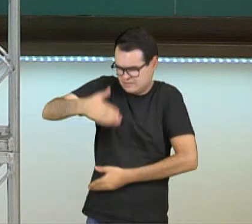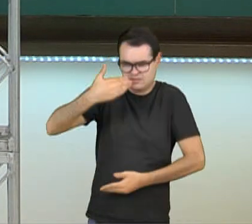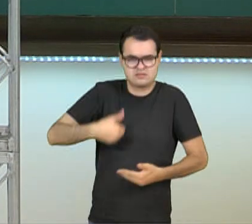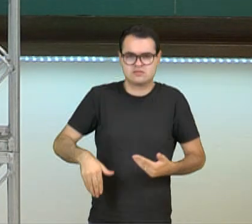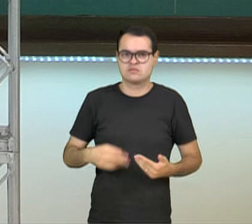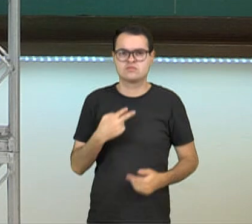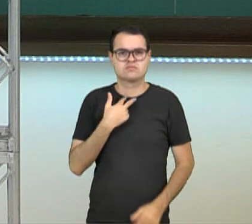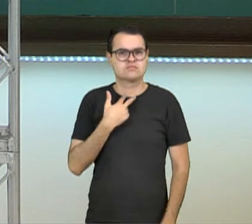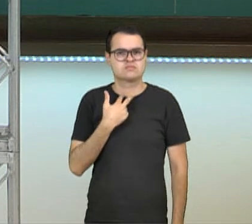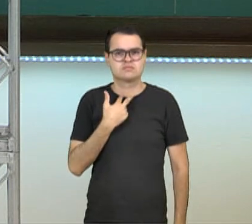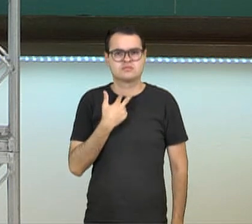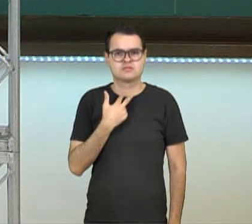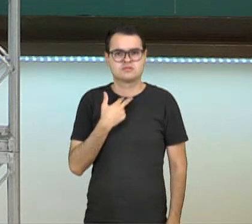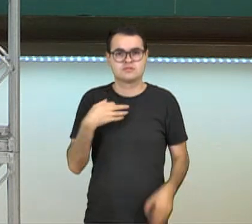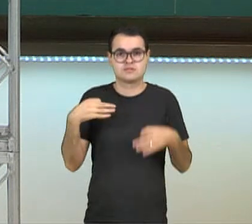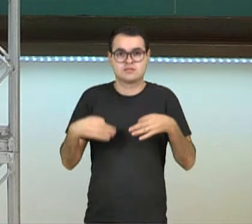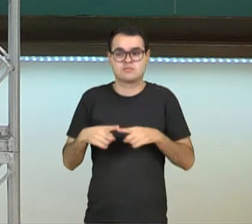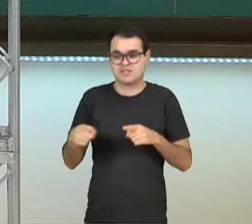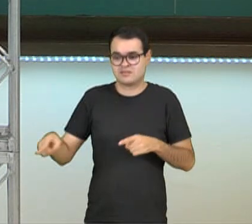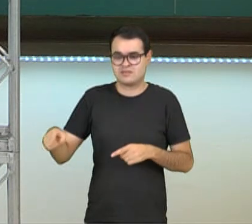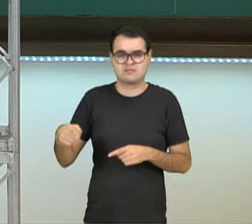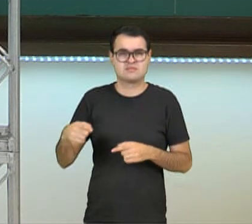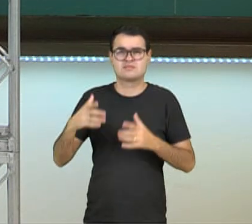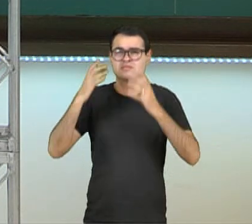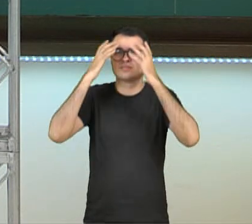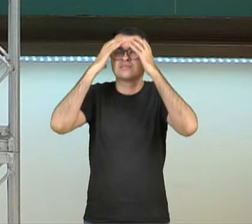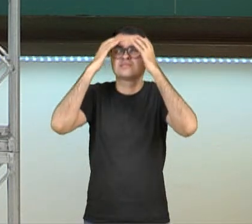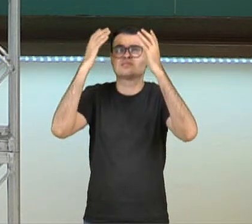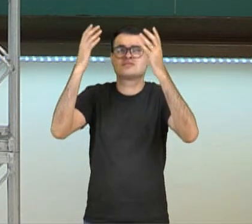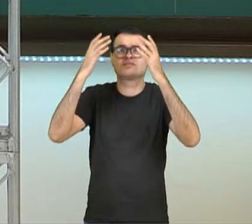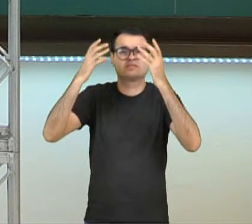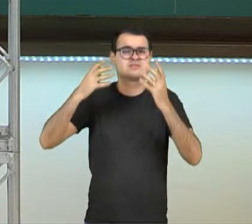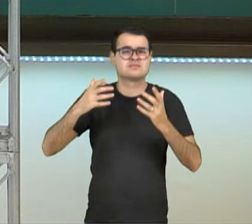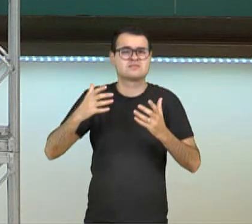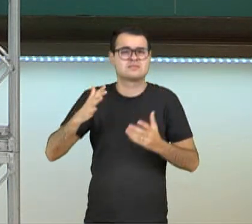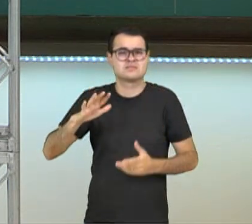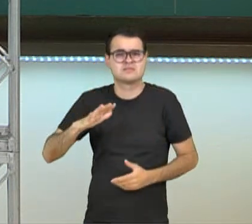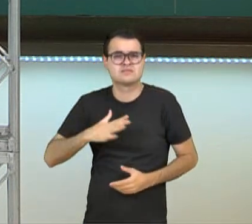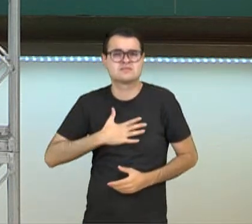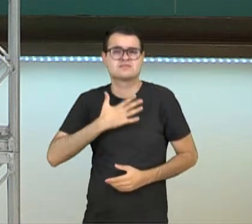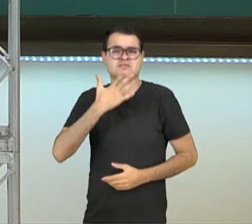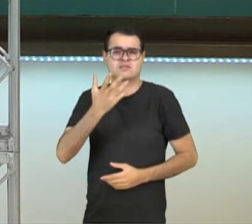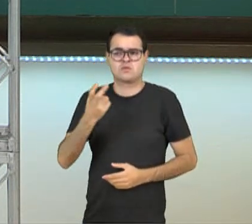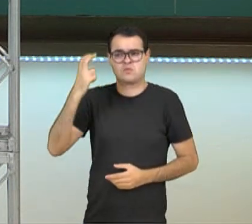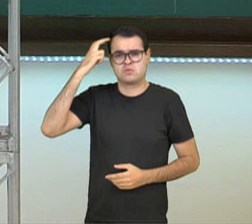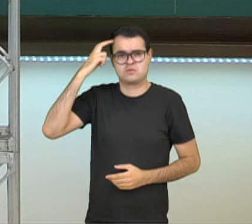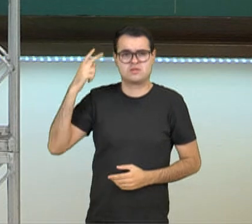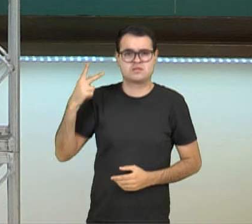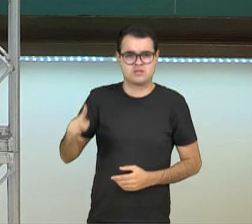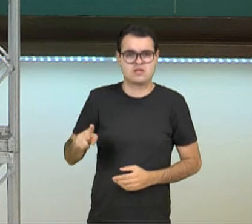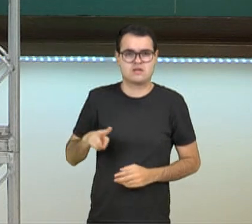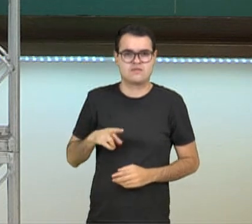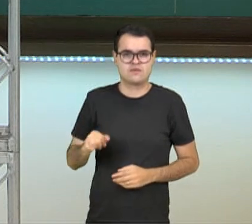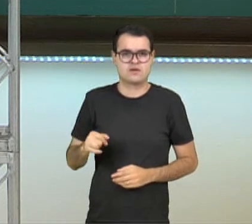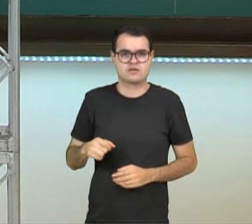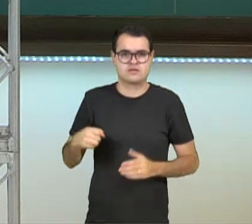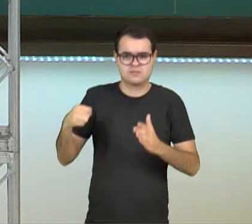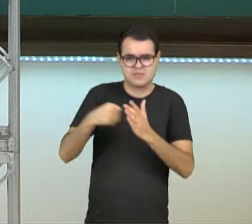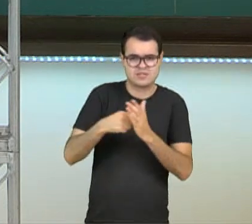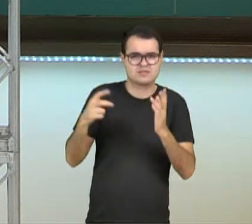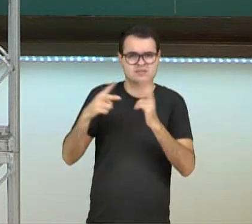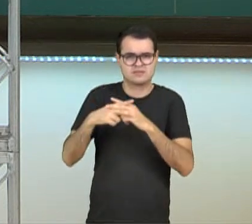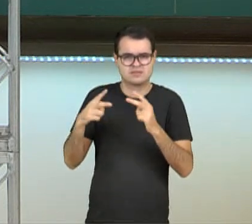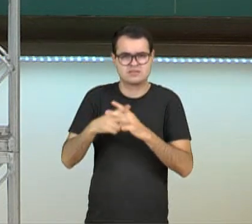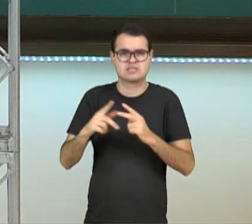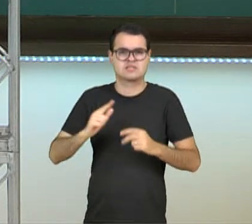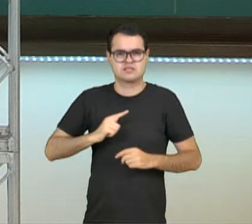já que isso não está certo. Mas o desespero do povo, e até porque é meio cultural ali daquela região, eles, né, se baterem assim,